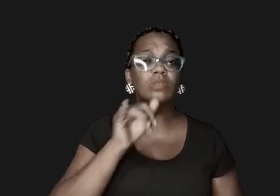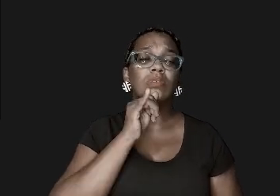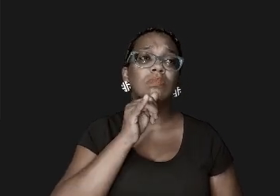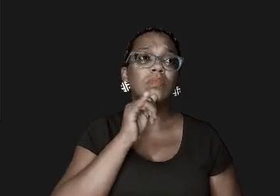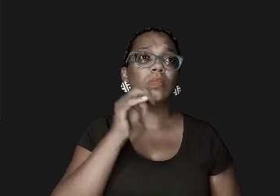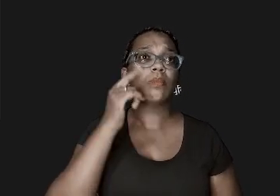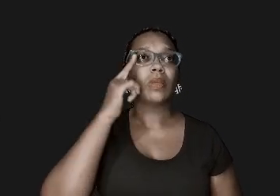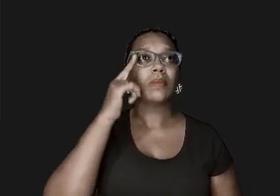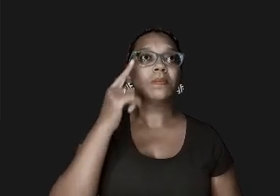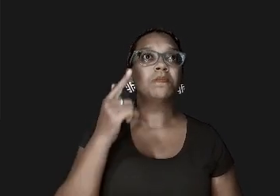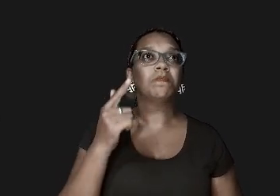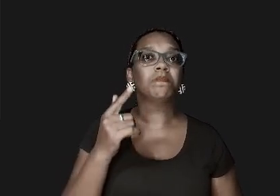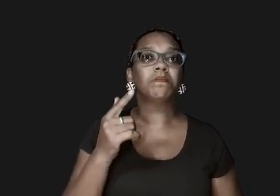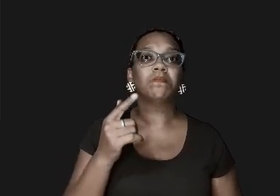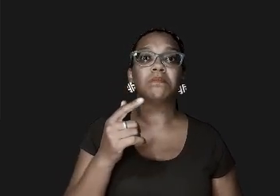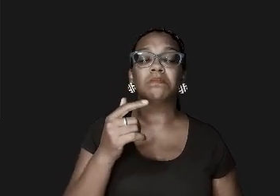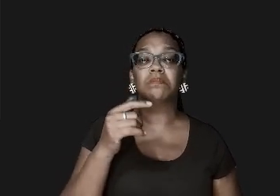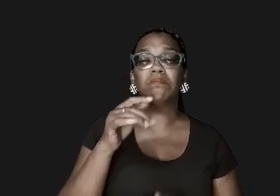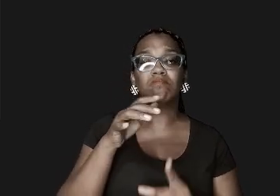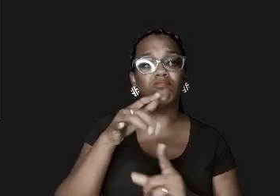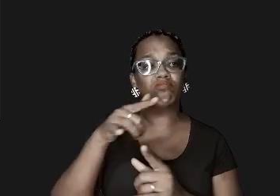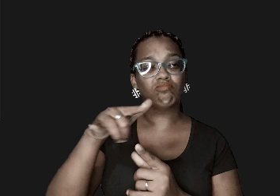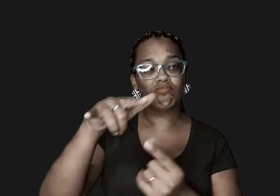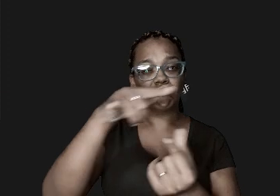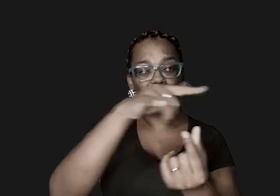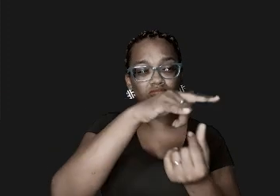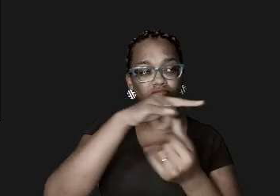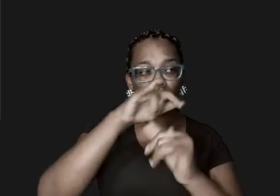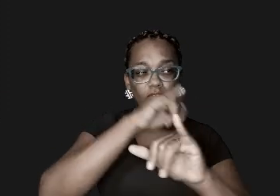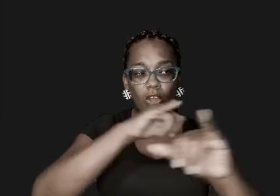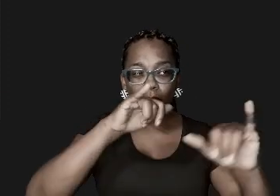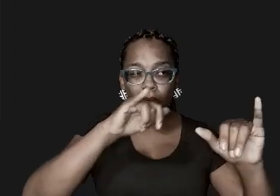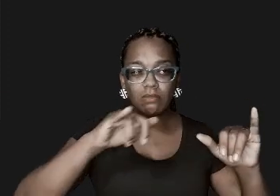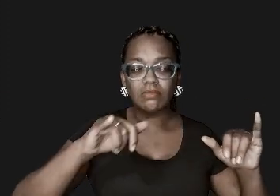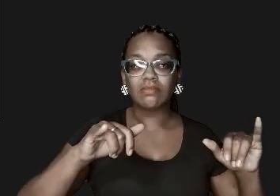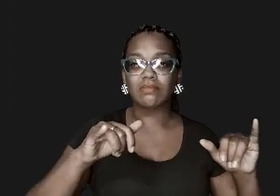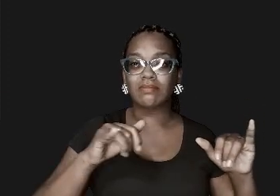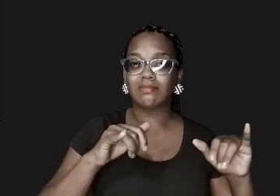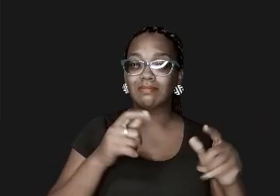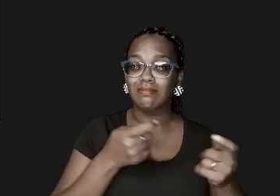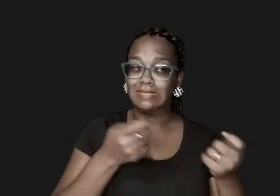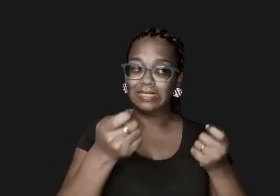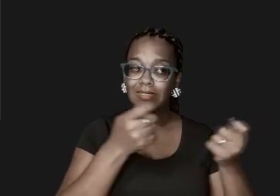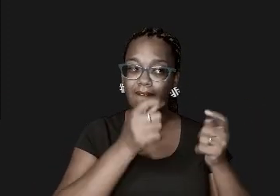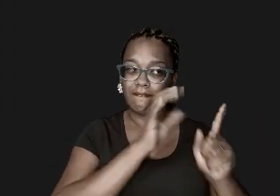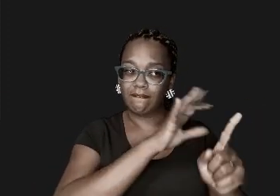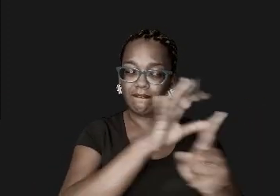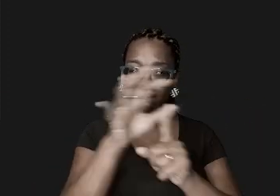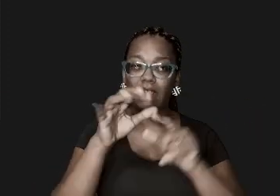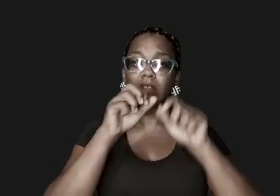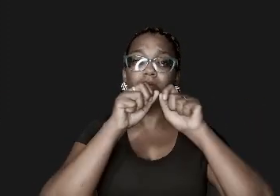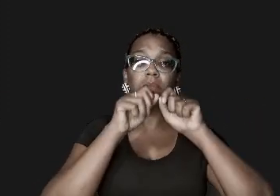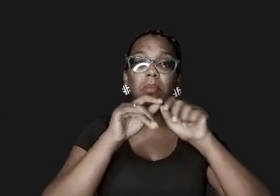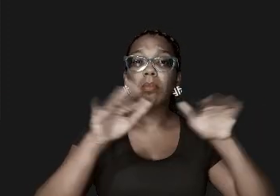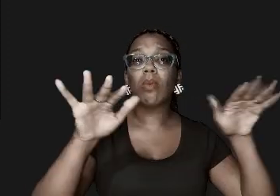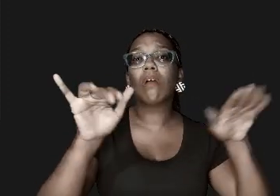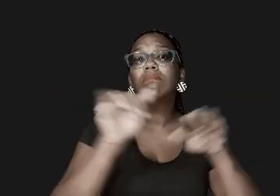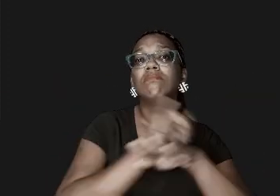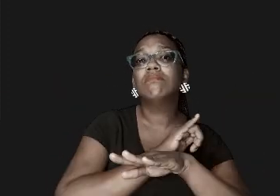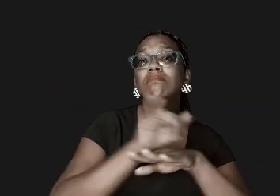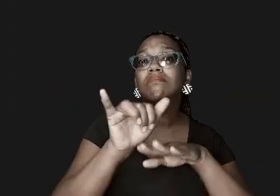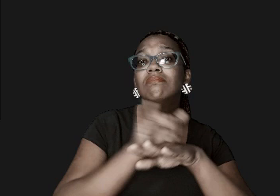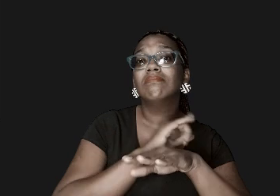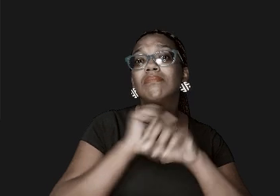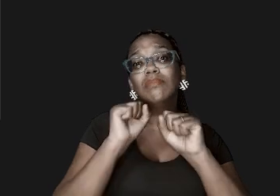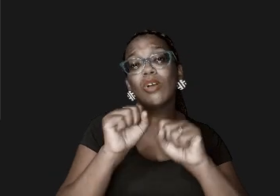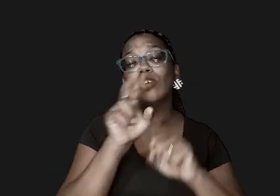manifestações elas podem evidentemente serem usadas como um iPad uma hipótese de manipulação